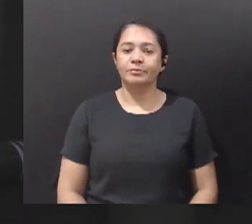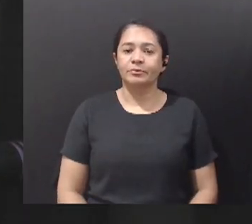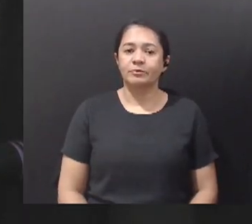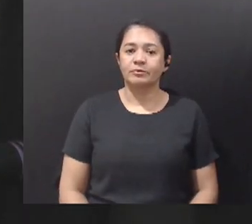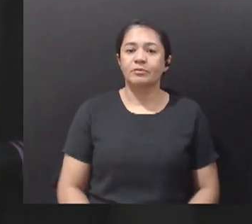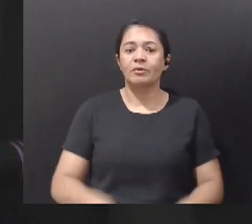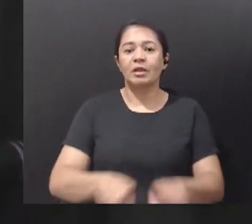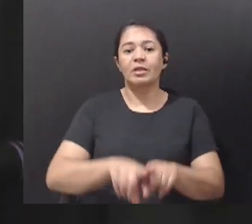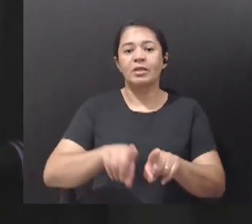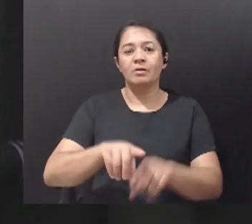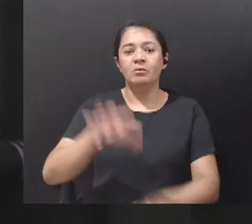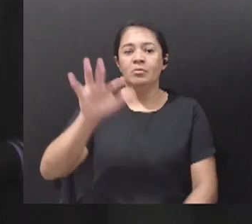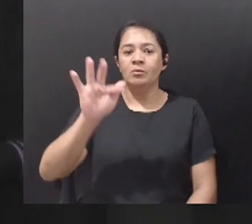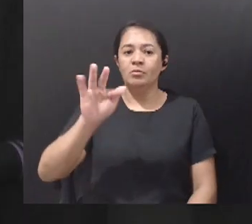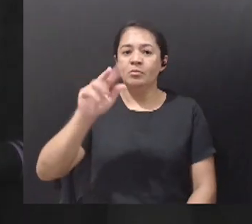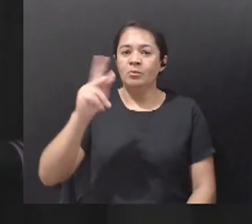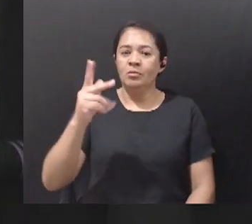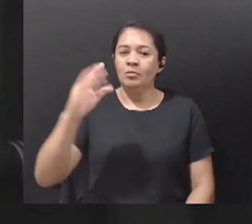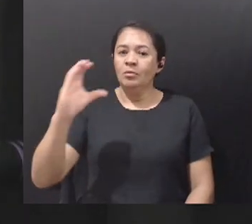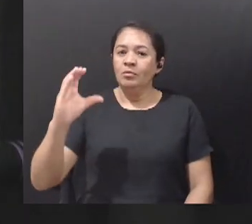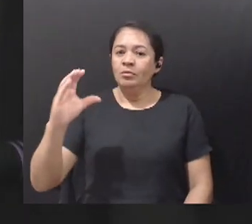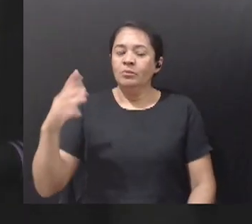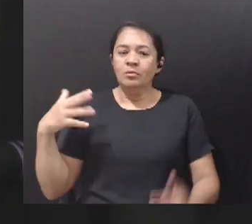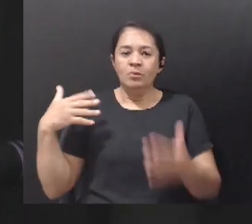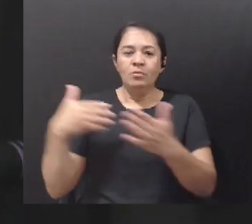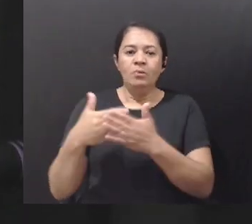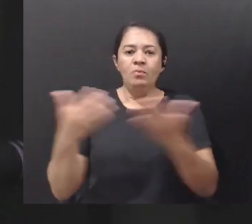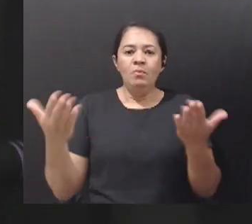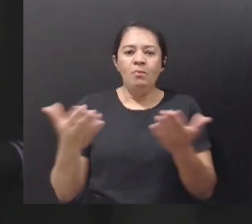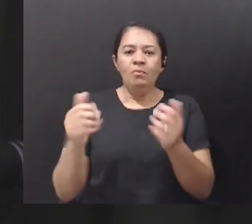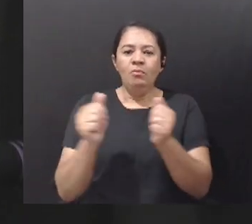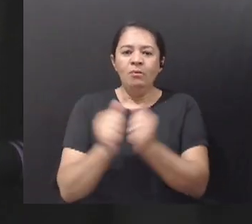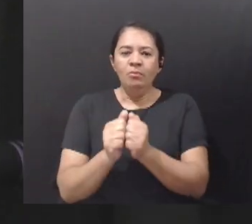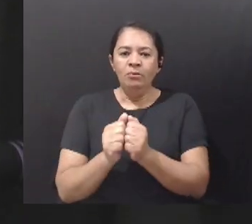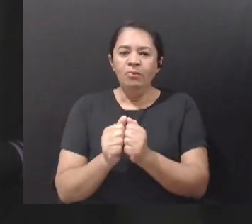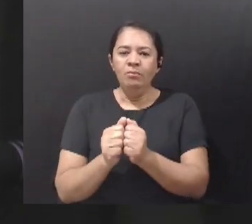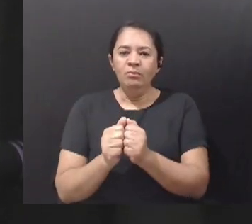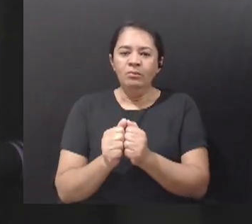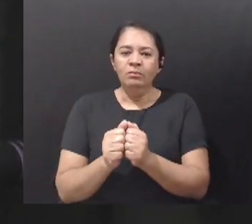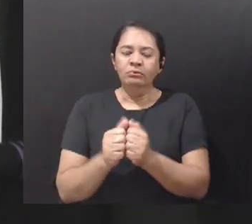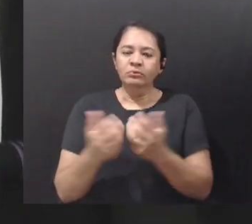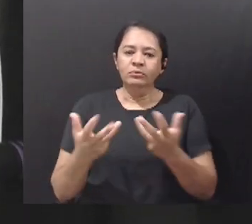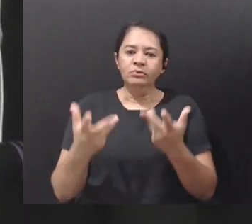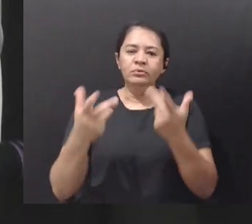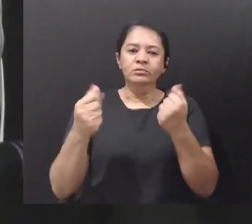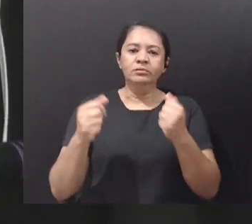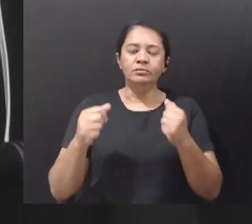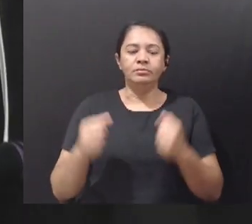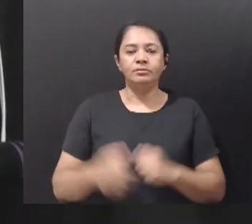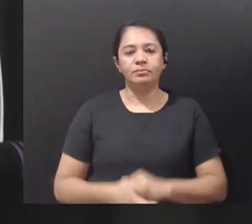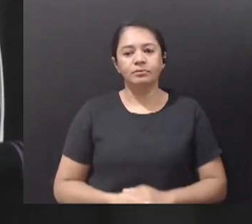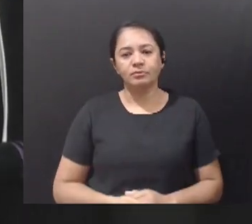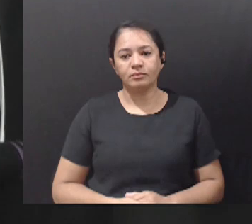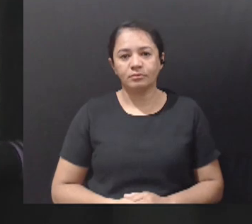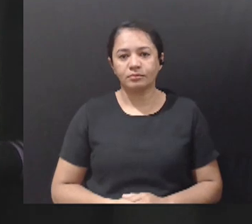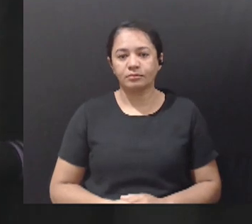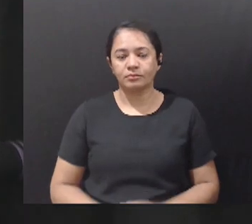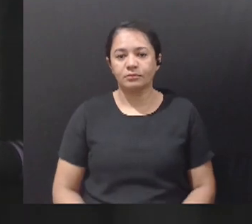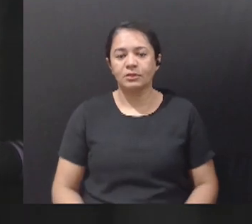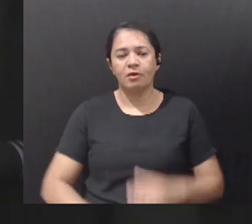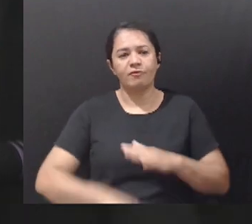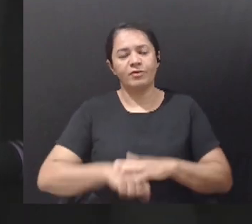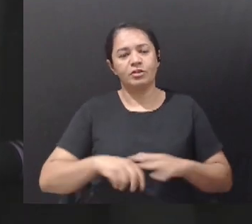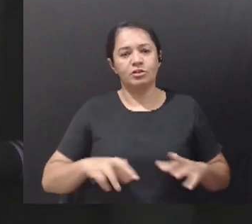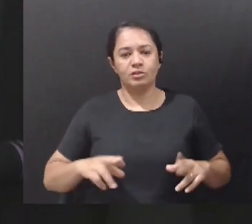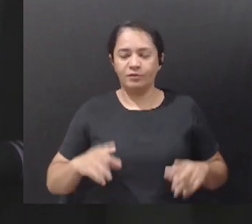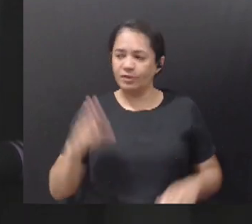uma figura que até hoje está aí com a gente, uma figura incrível em todos os sentidos, fez a diferença no Brasil como presidente, etc.